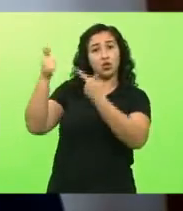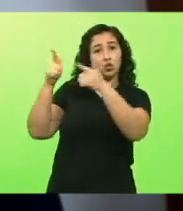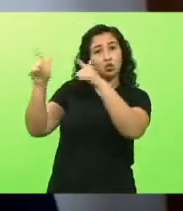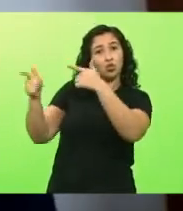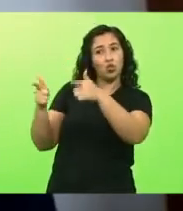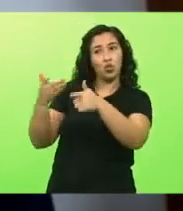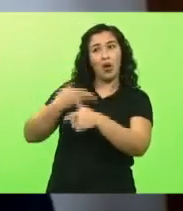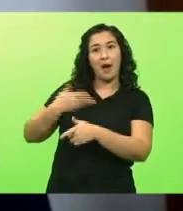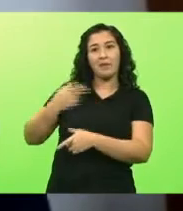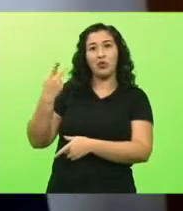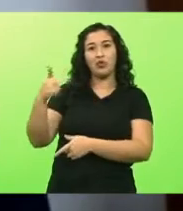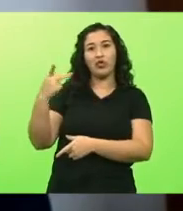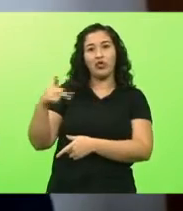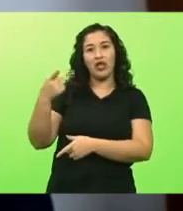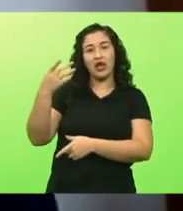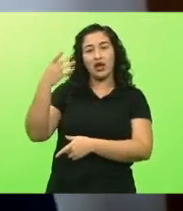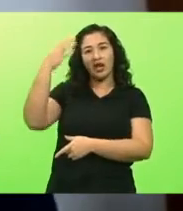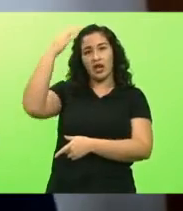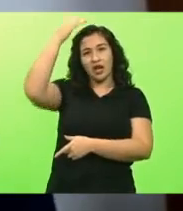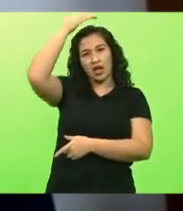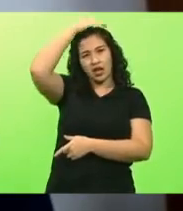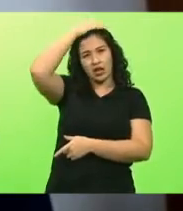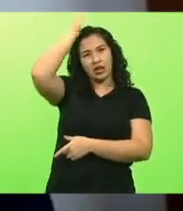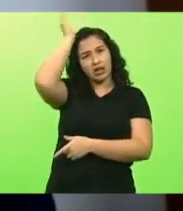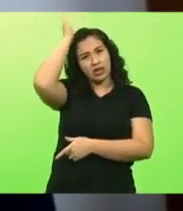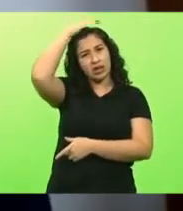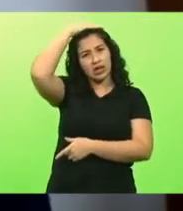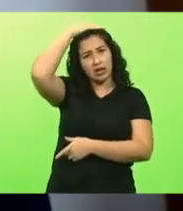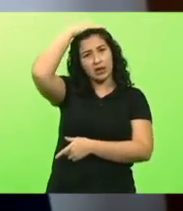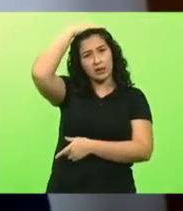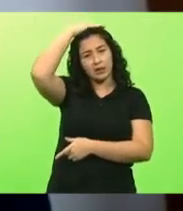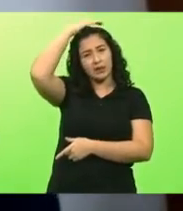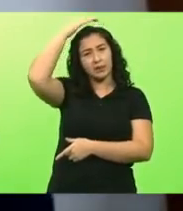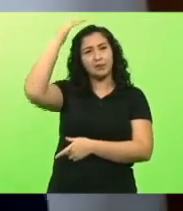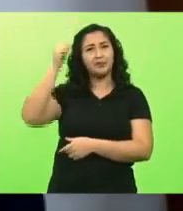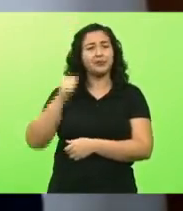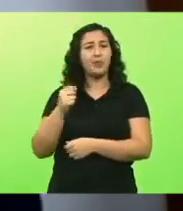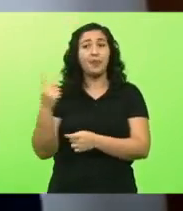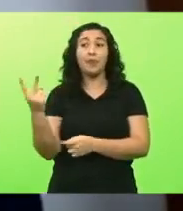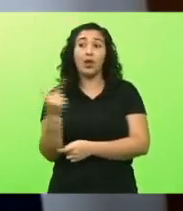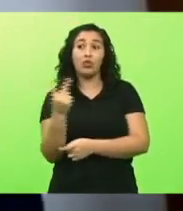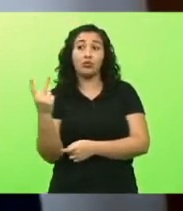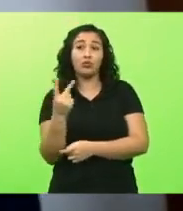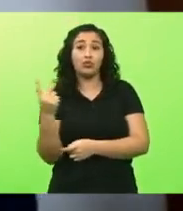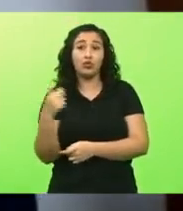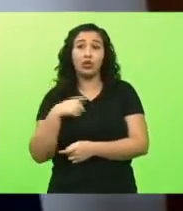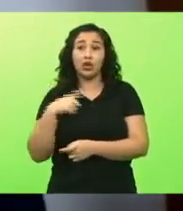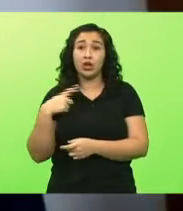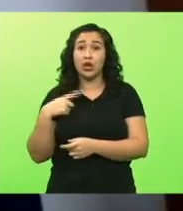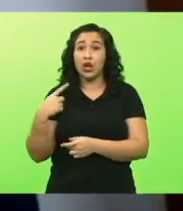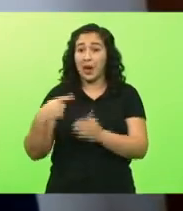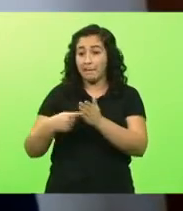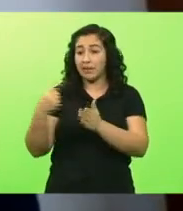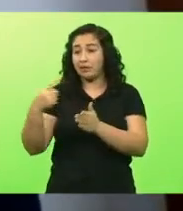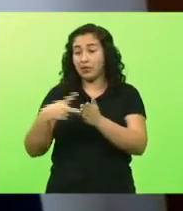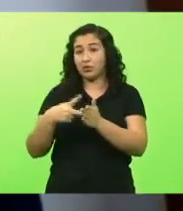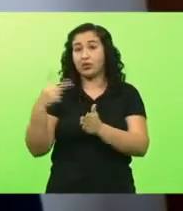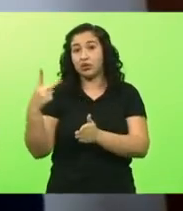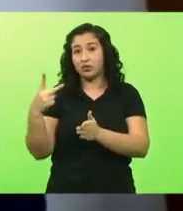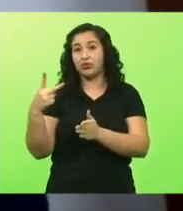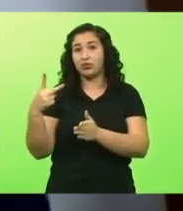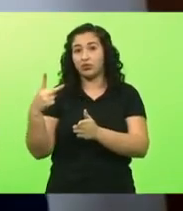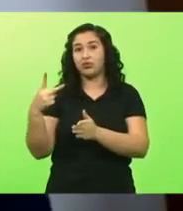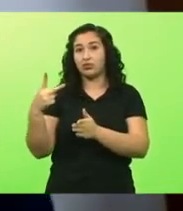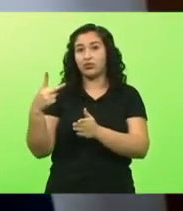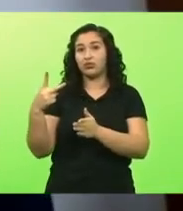o grande amigo. Aliás, os dois têm hoje o primeiro e segundo lugar na epidemia mundial.